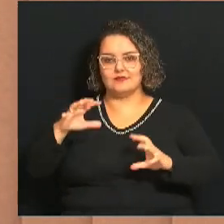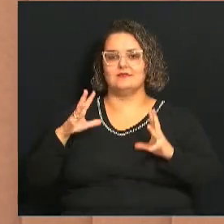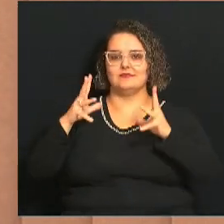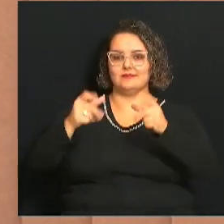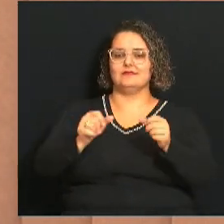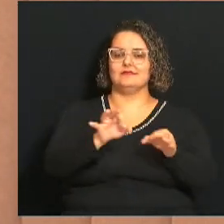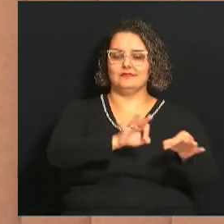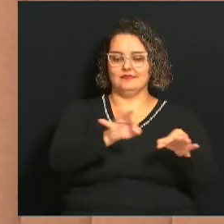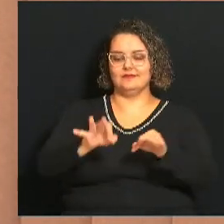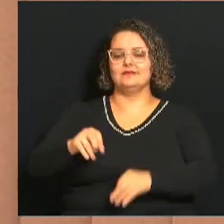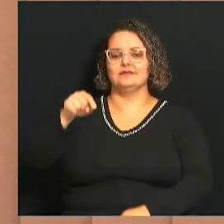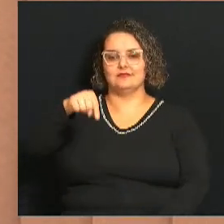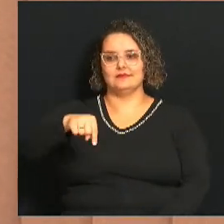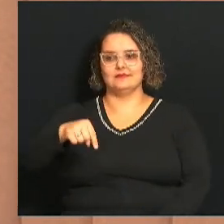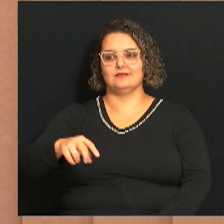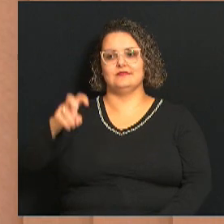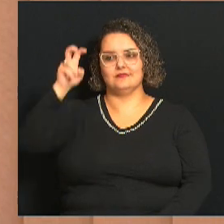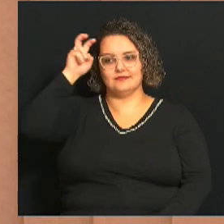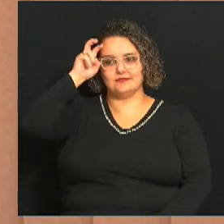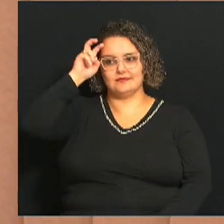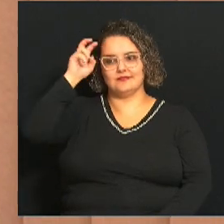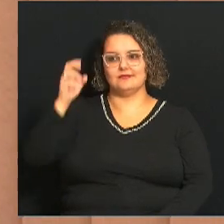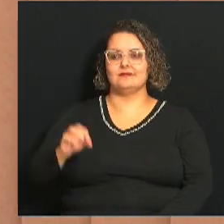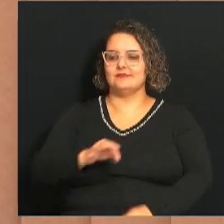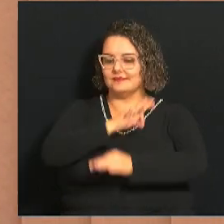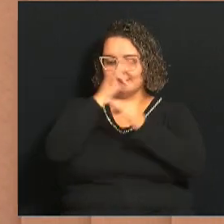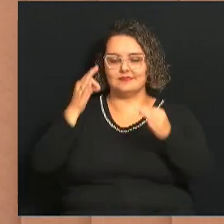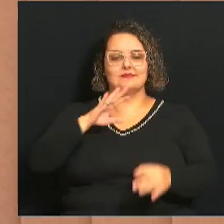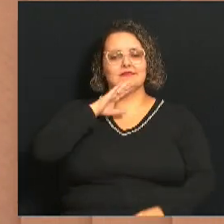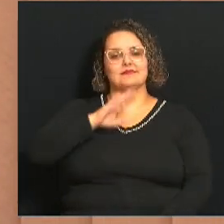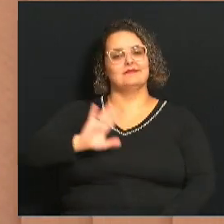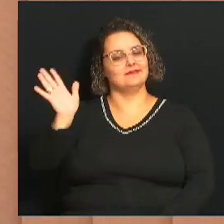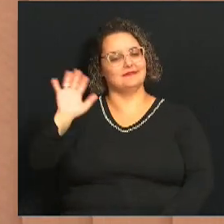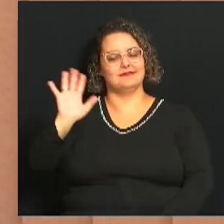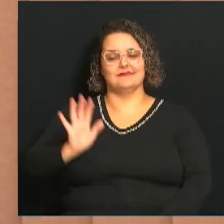programação ao longo desta quinta-feira. Uma excelente tarde e até mais.